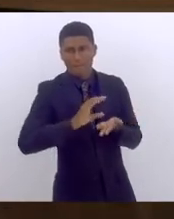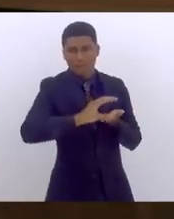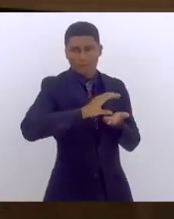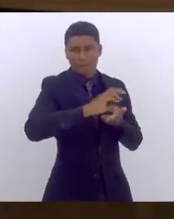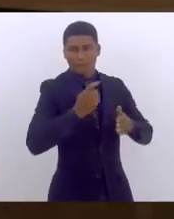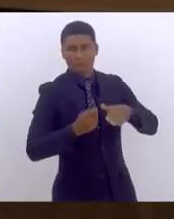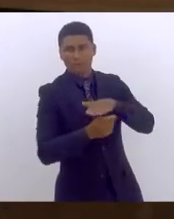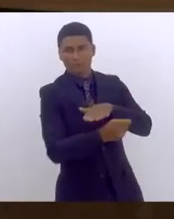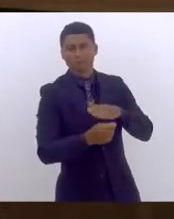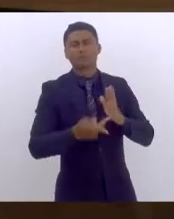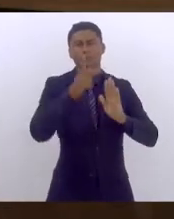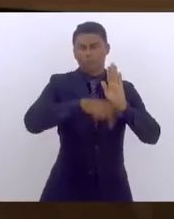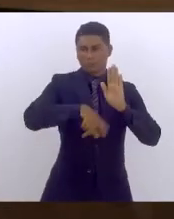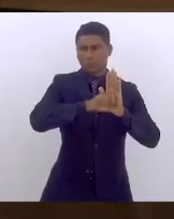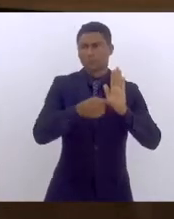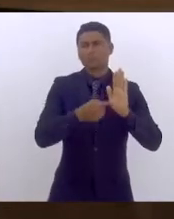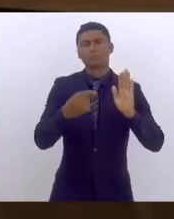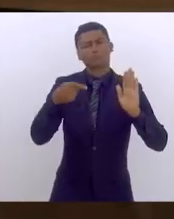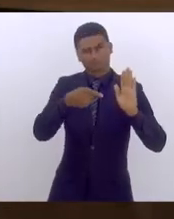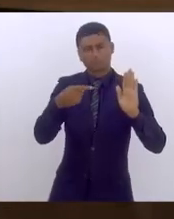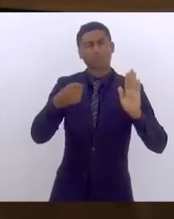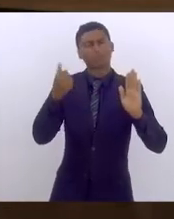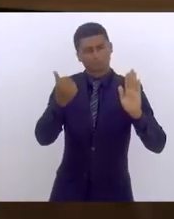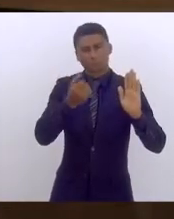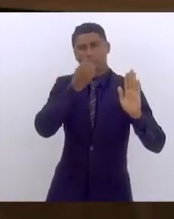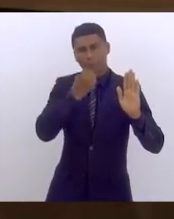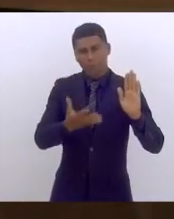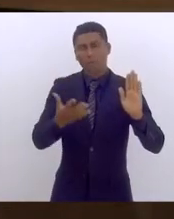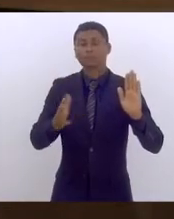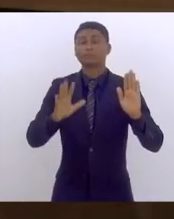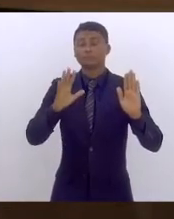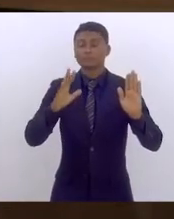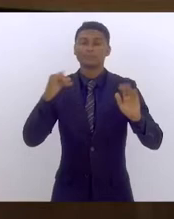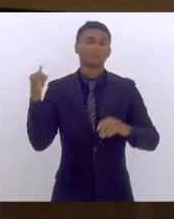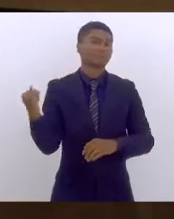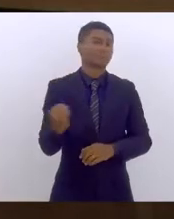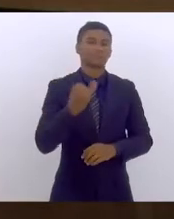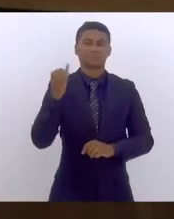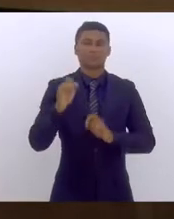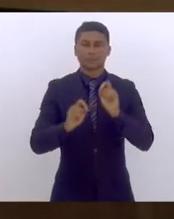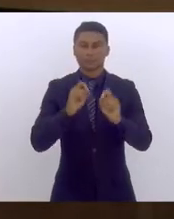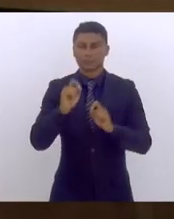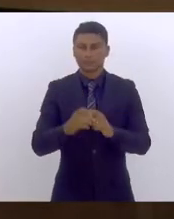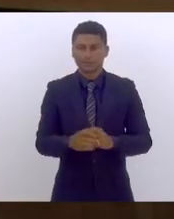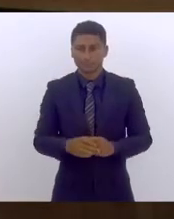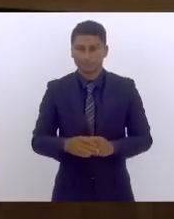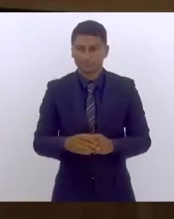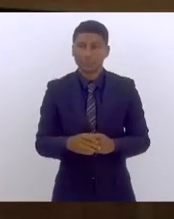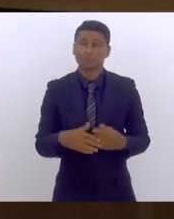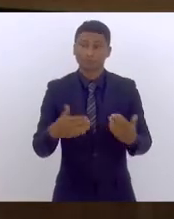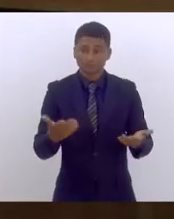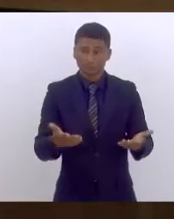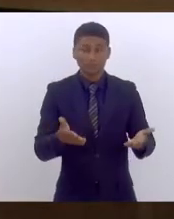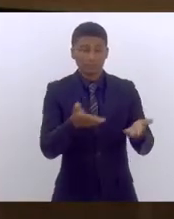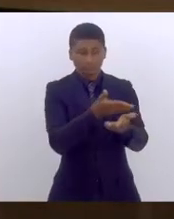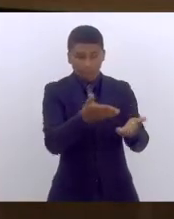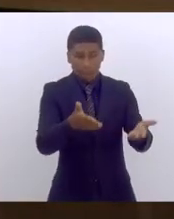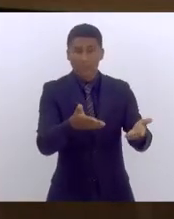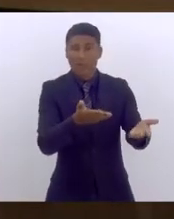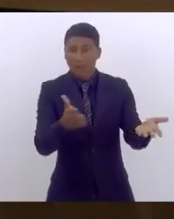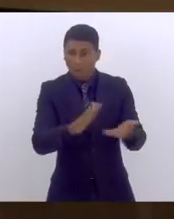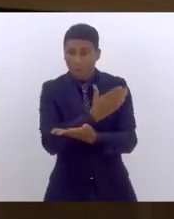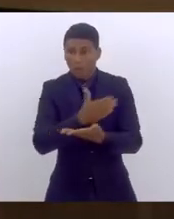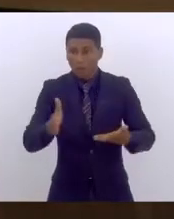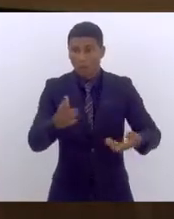é muito meritório, todavia, é fundamental a inserção dos empreendimentos de economia solidária, como muito